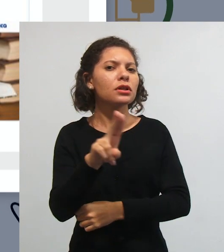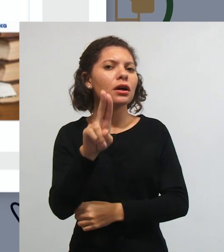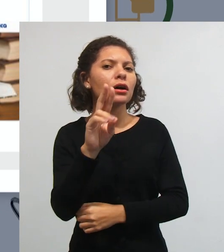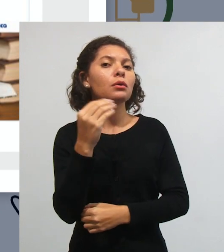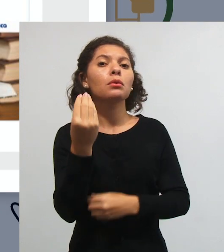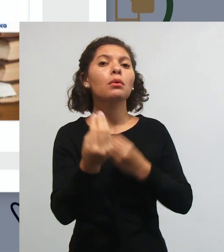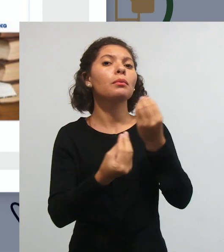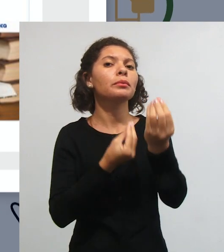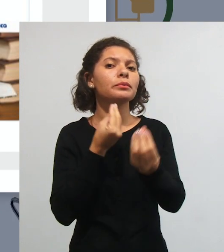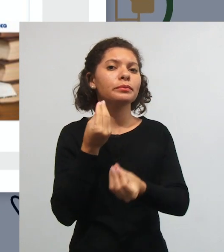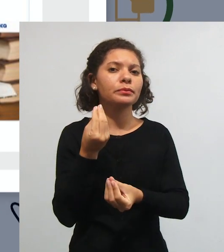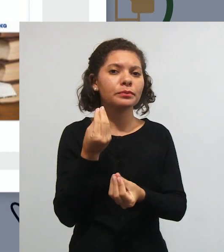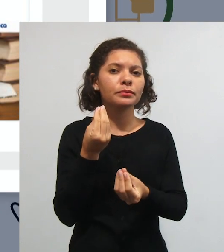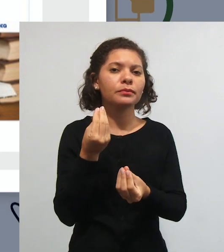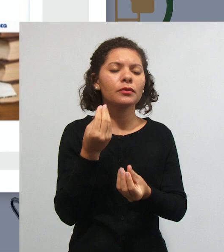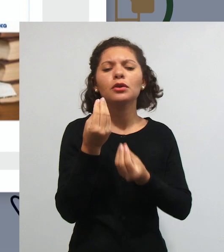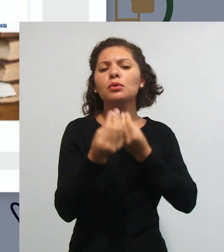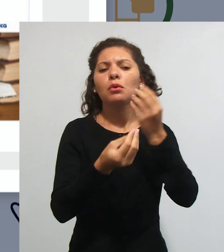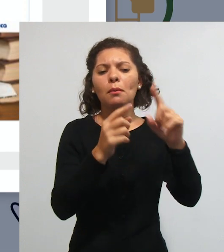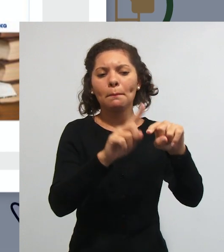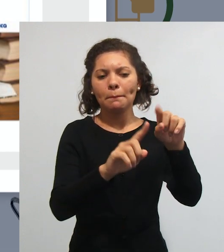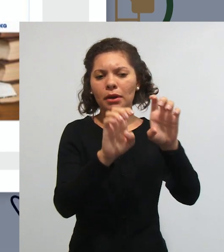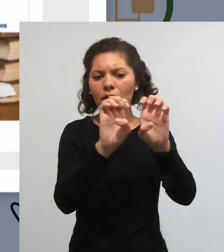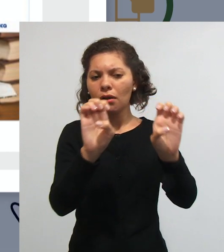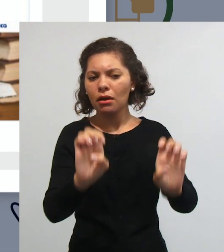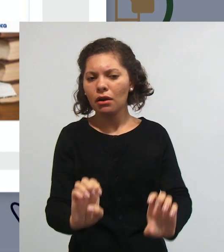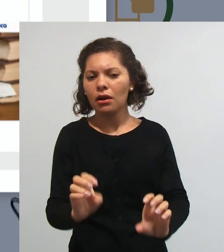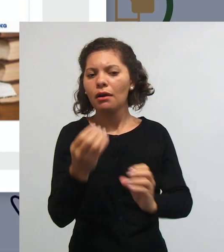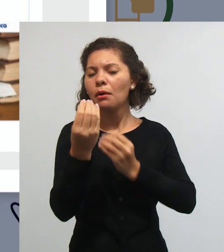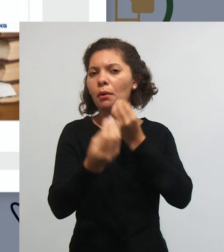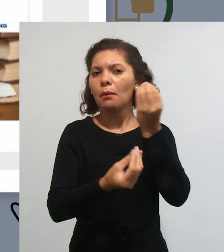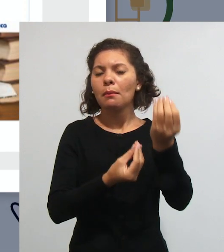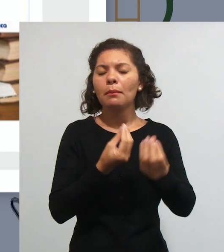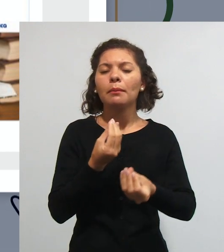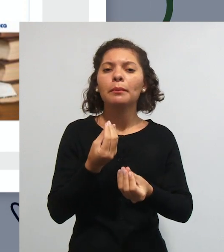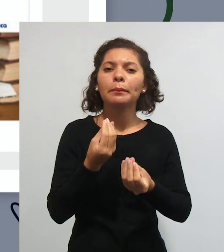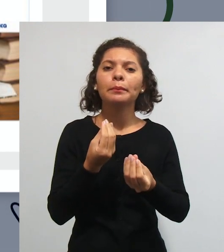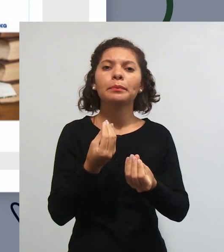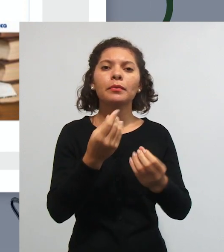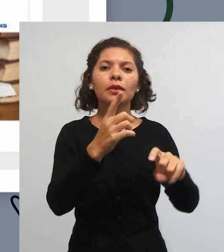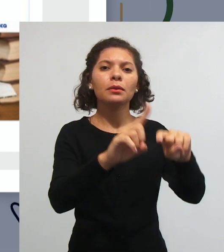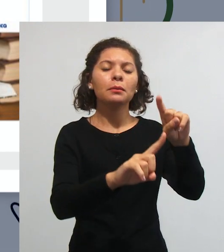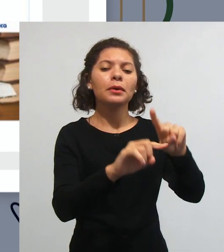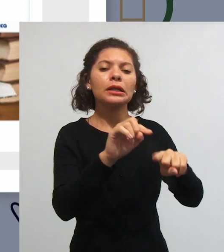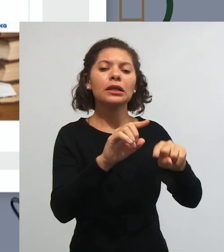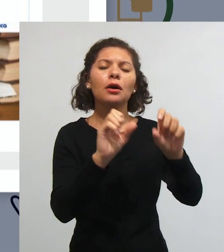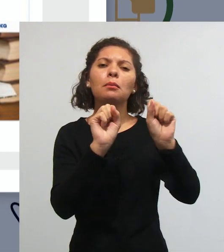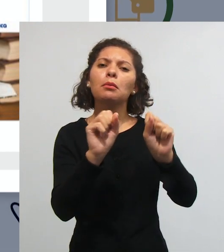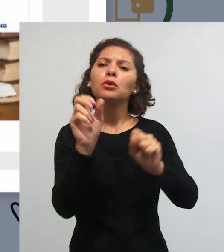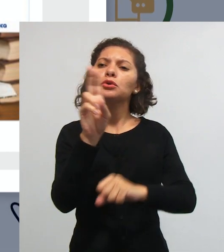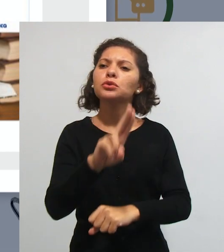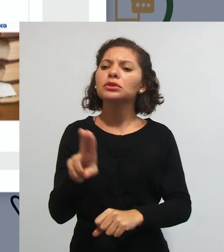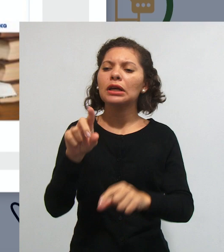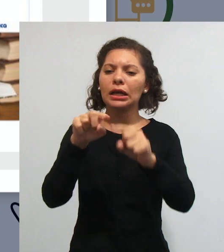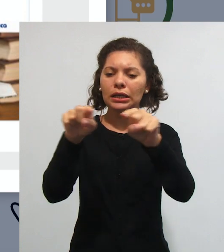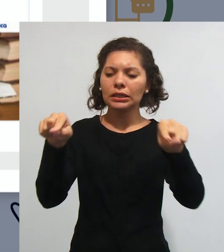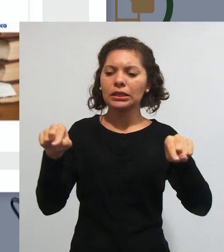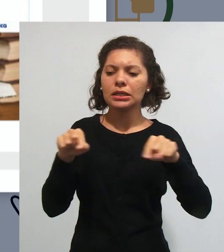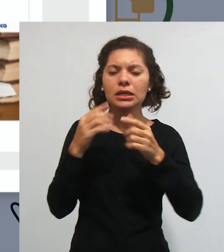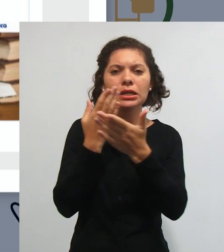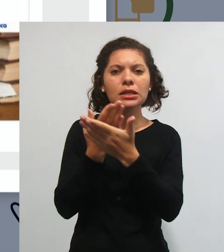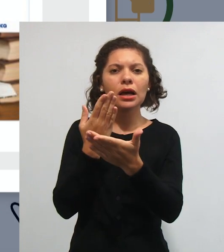Qual a estrutura desse material? Como que esse material pode ser abordado em sala de aula? Então,